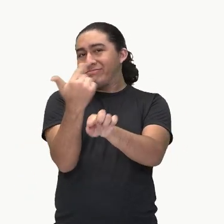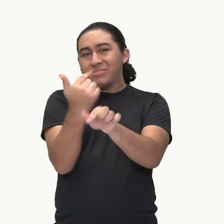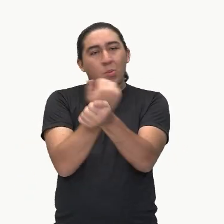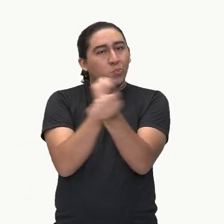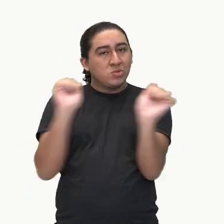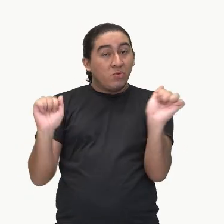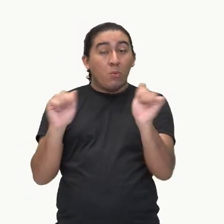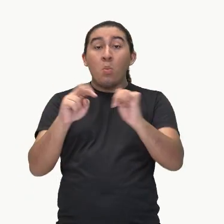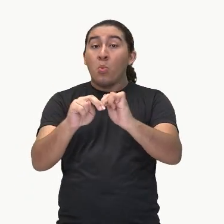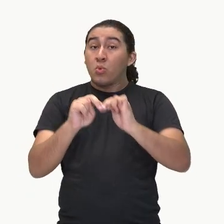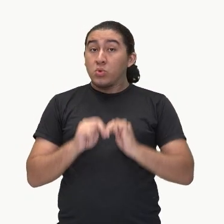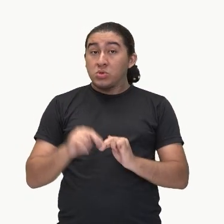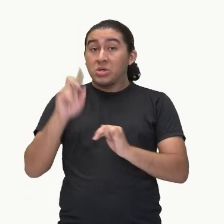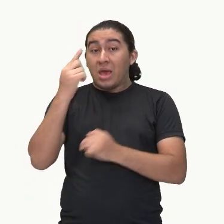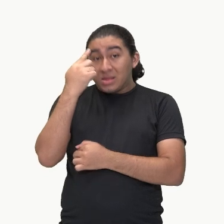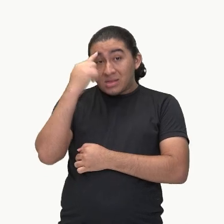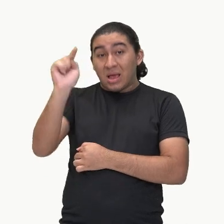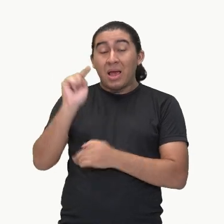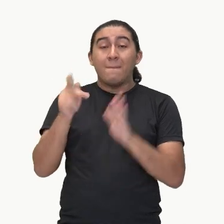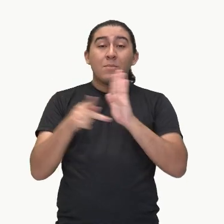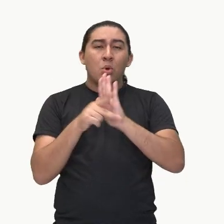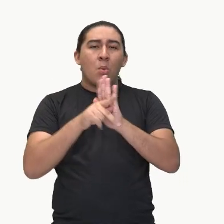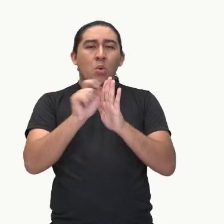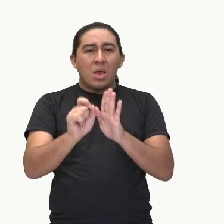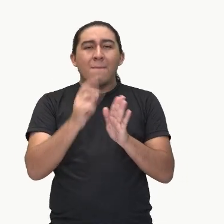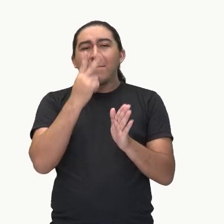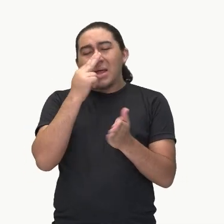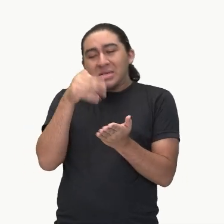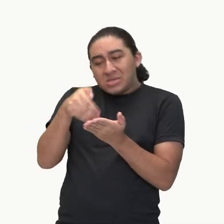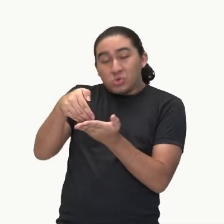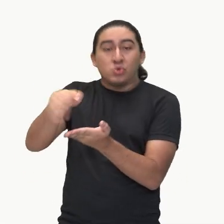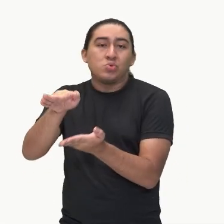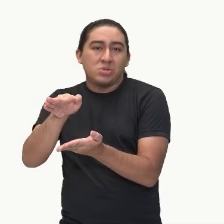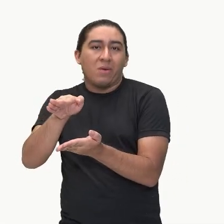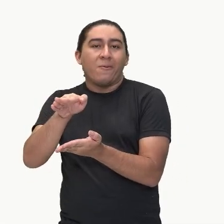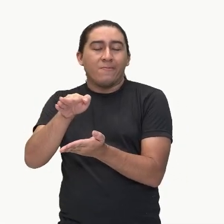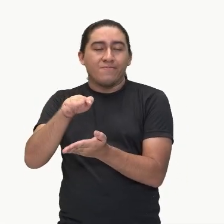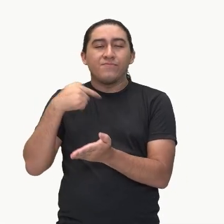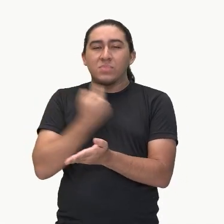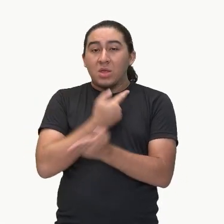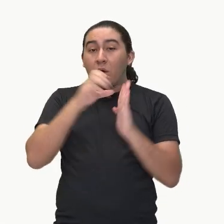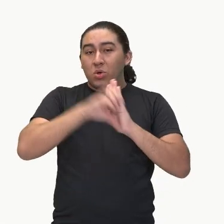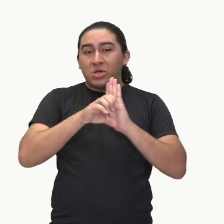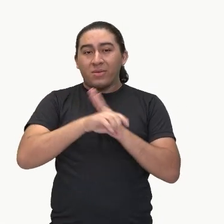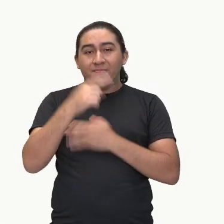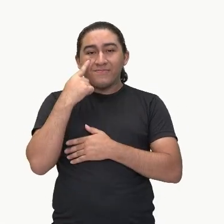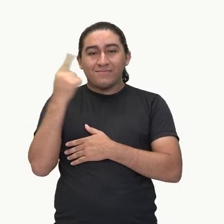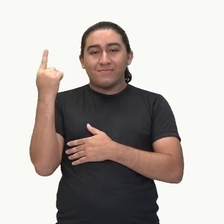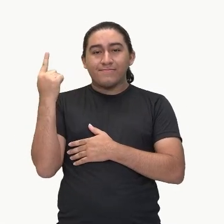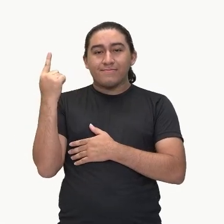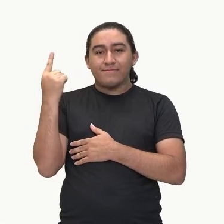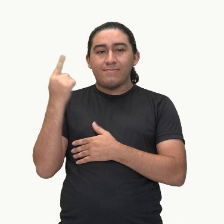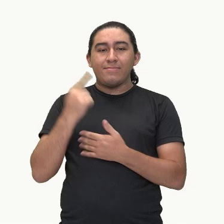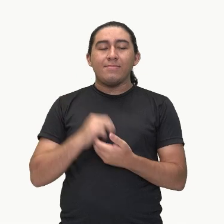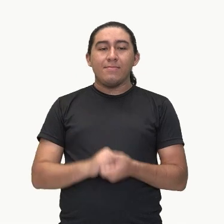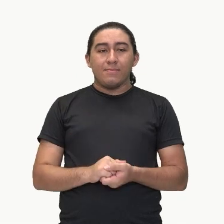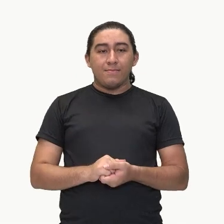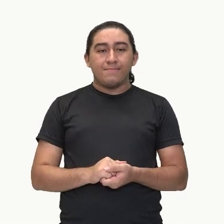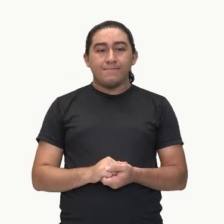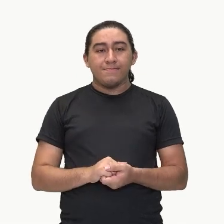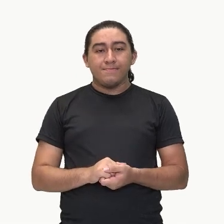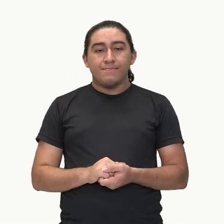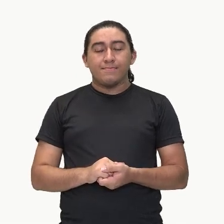isso que é a ideia da exclusão, né? Que a gente colocou aqui no nosso conceito, exclusão, tá? E aí,